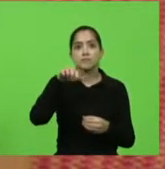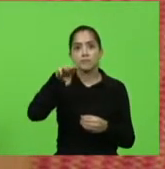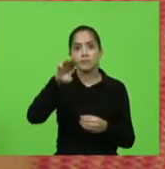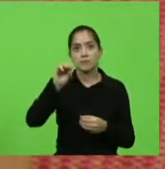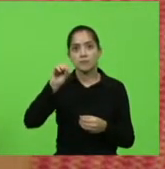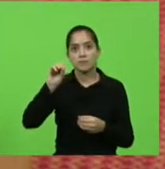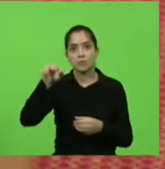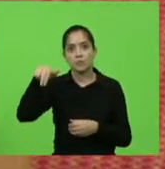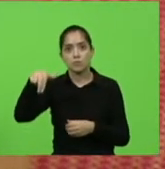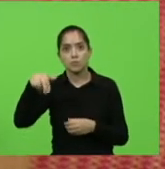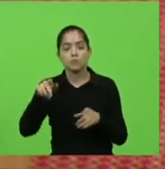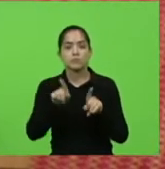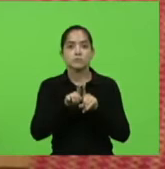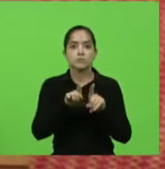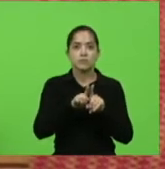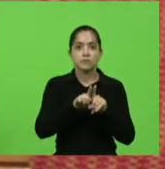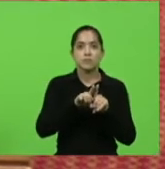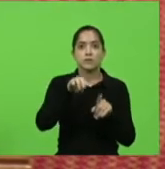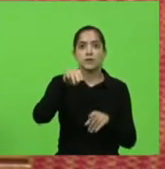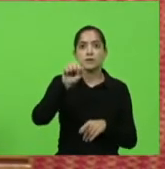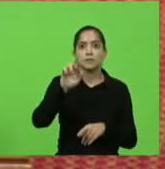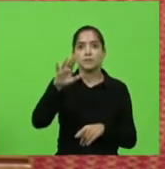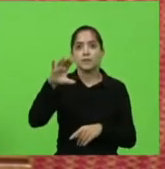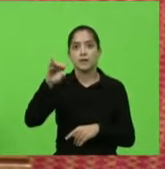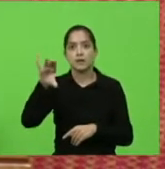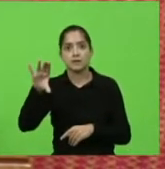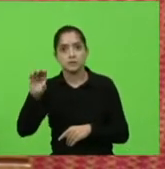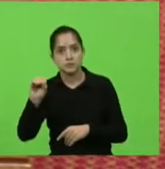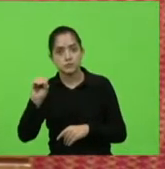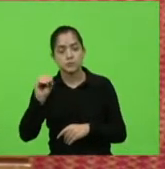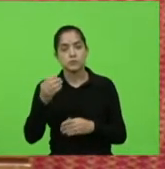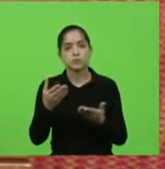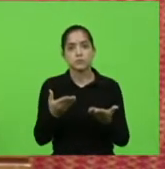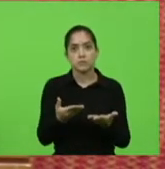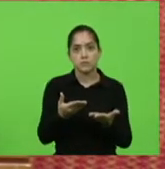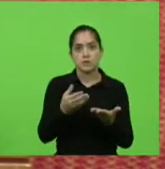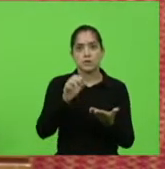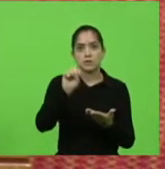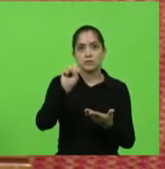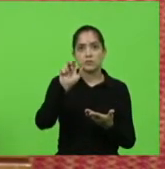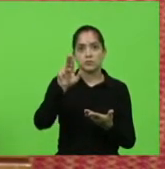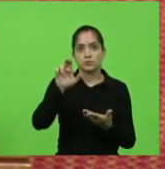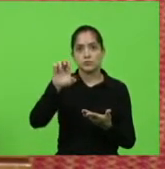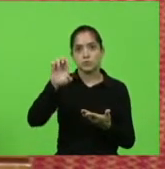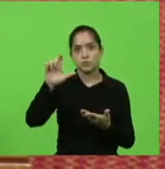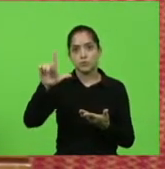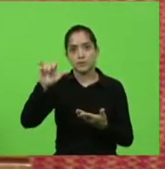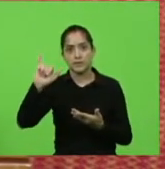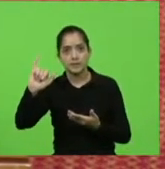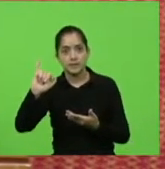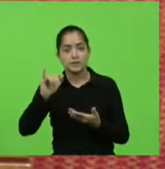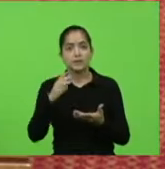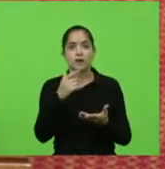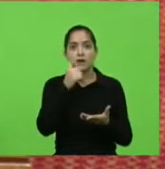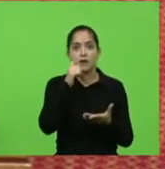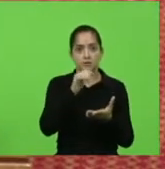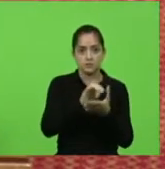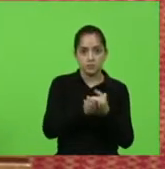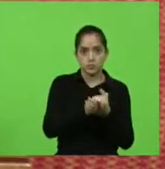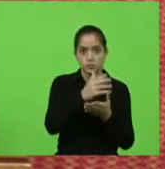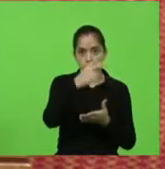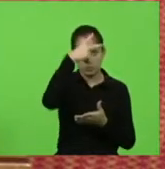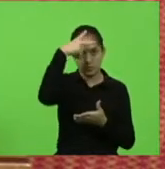do Márcio Fragoso, chefe de gabinete, a Sueli Vezaro, que é a esposa do prefeito, e o